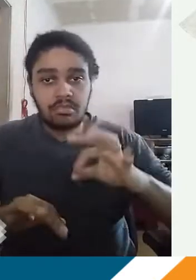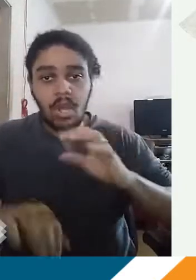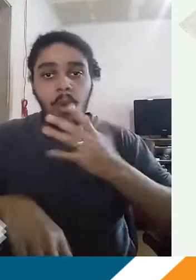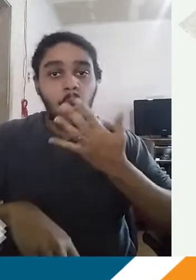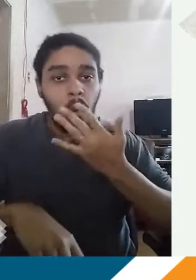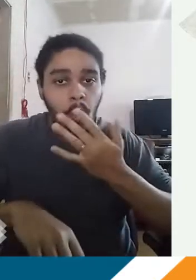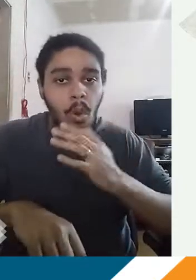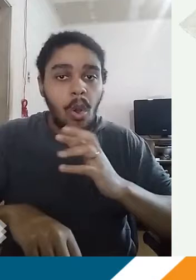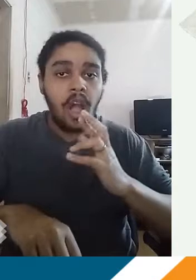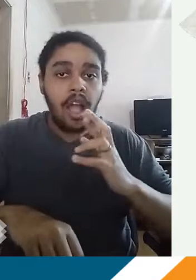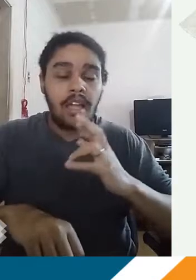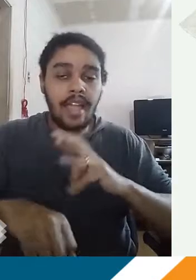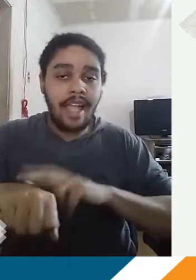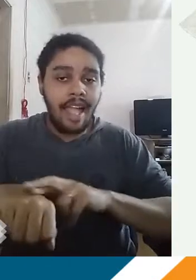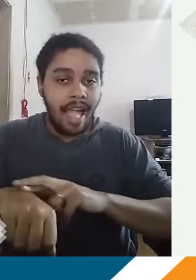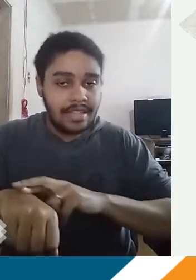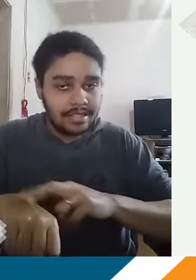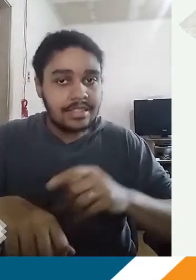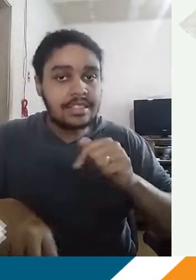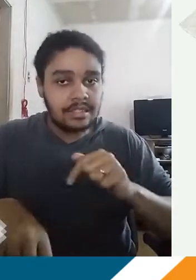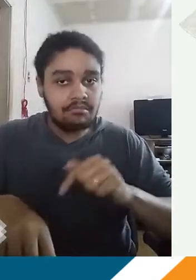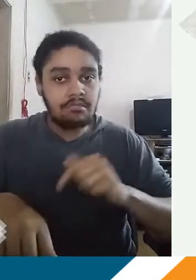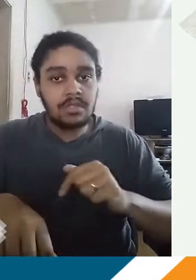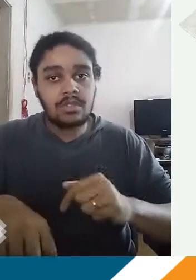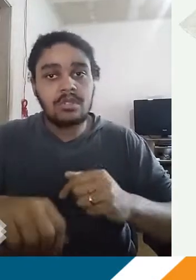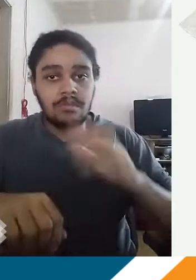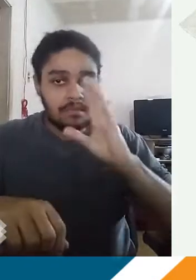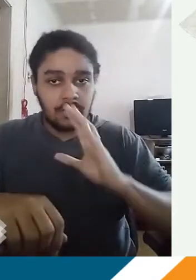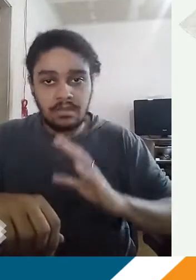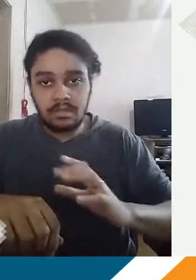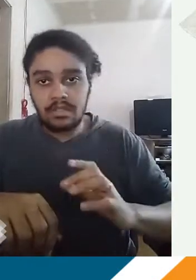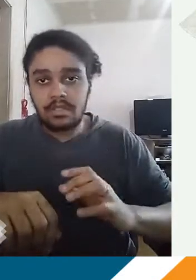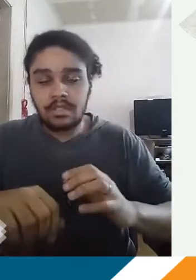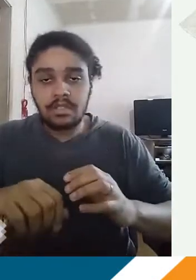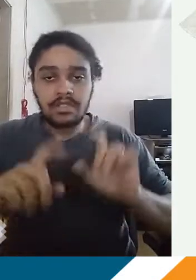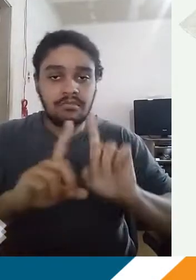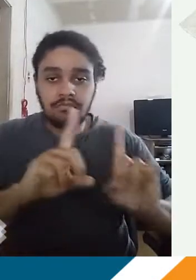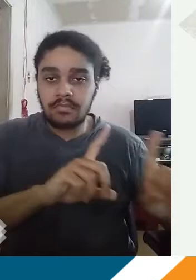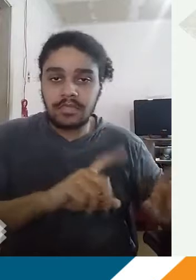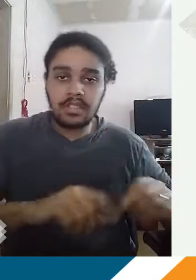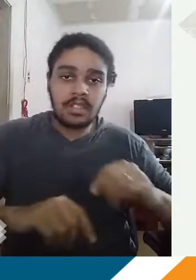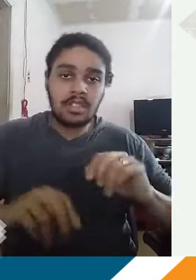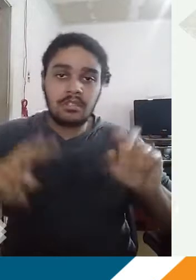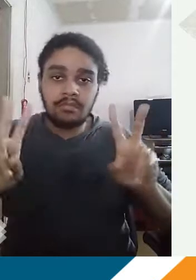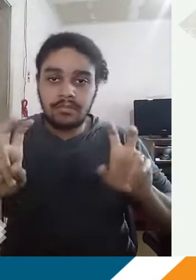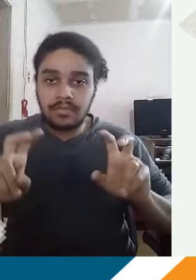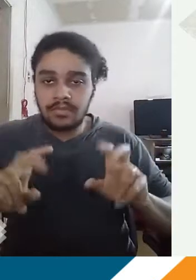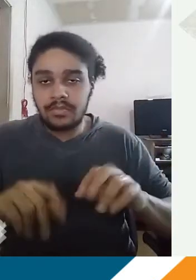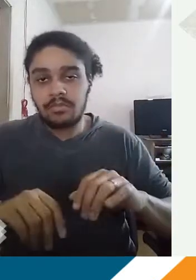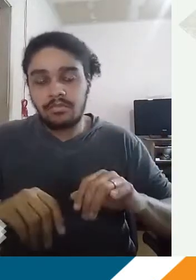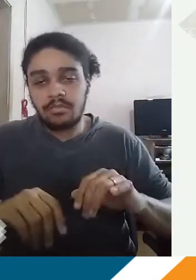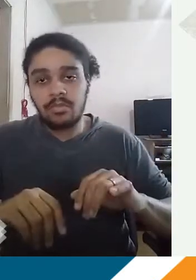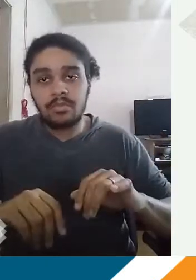cor e raça no Brasil, teremos aqui informações extraídas do Instituto Brasileiro de Geografia e Estatística, mediante o